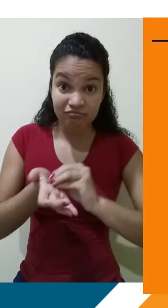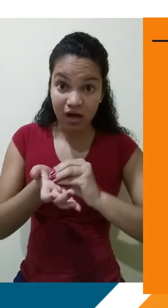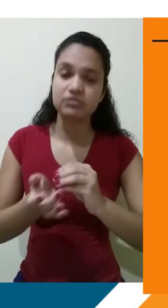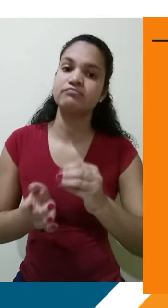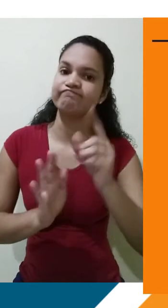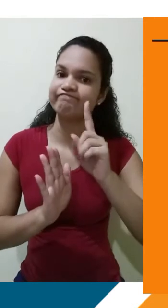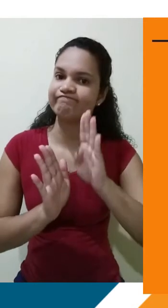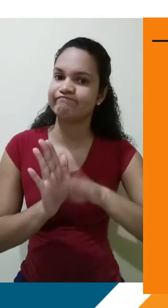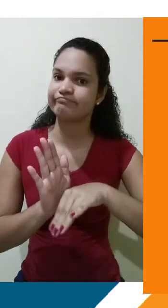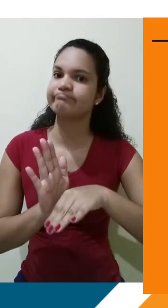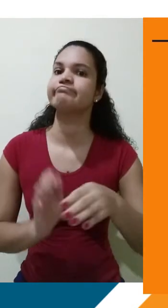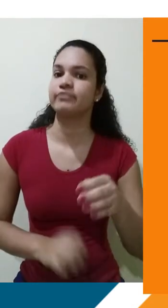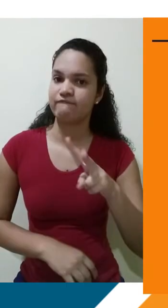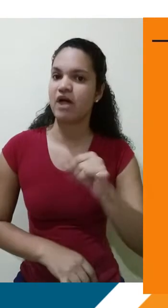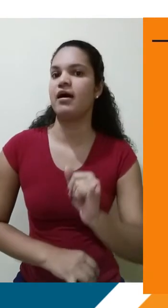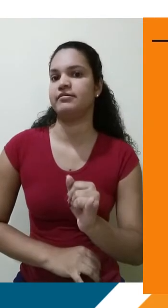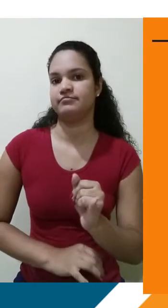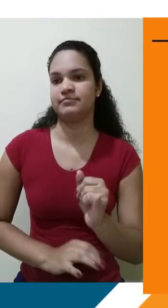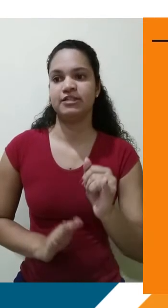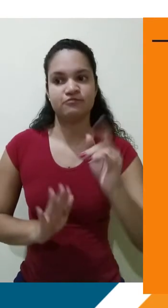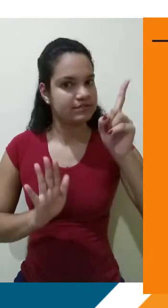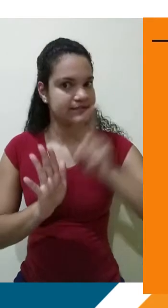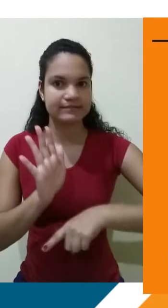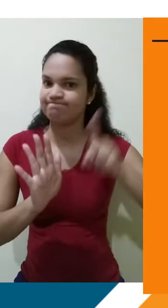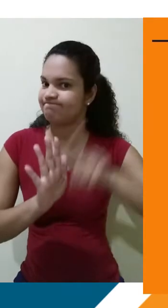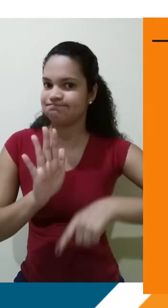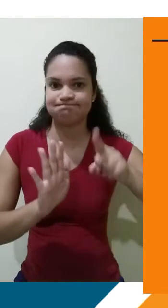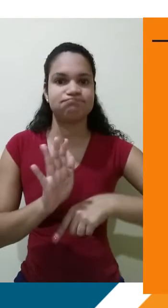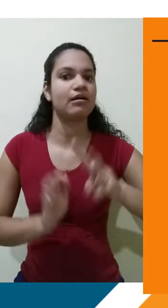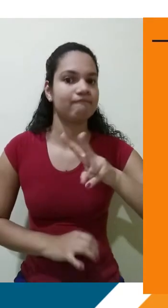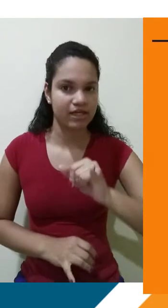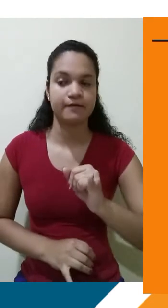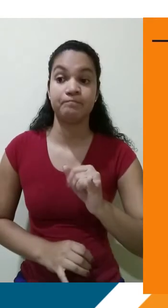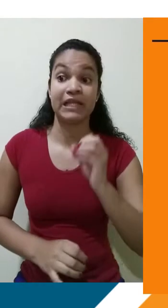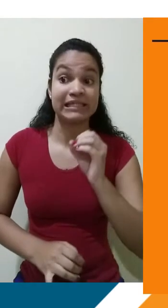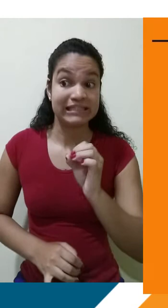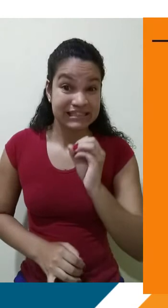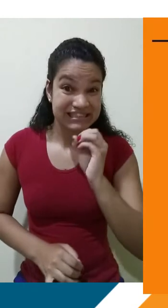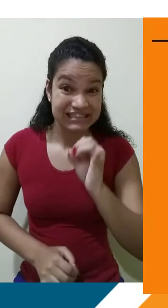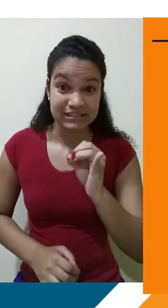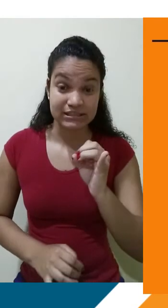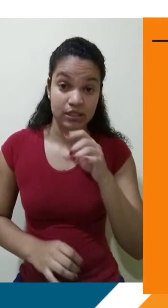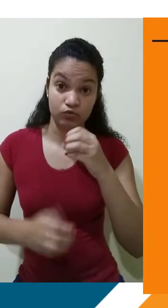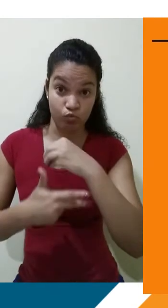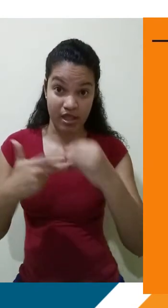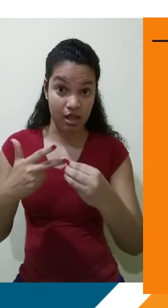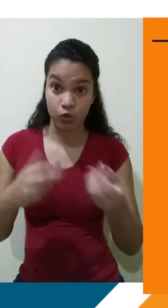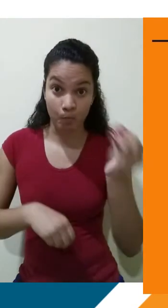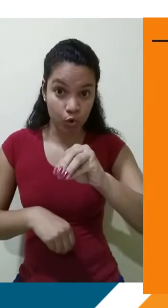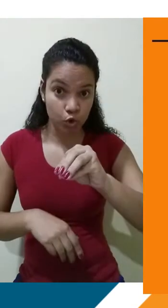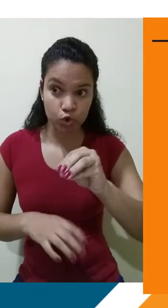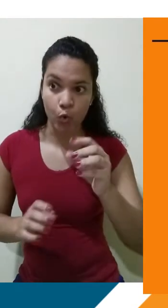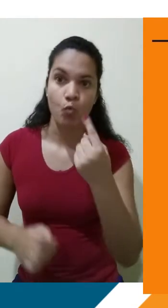ou seja, nas notas 160 e 200, as mais altas, se você não colocar pelo menos um ou dois,